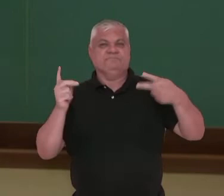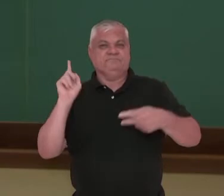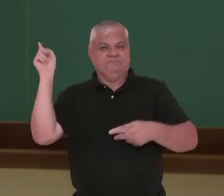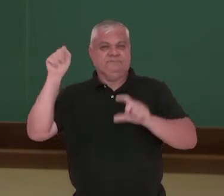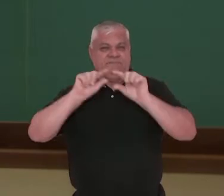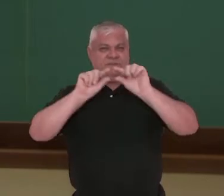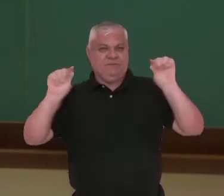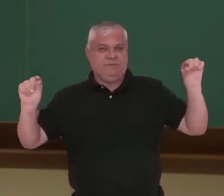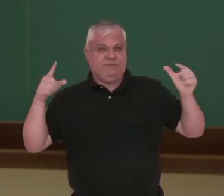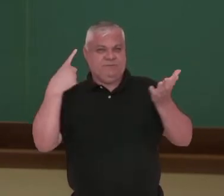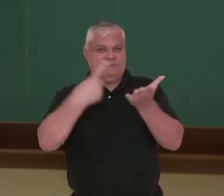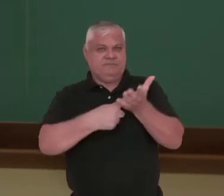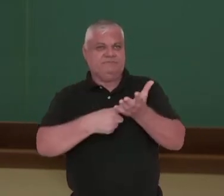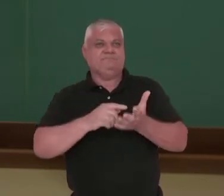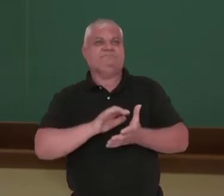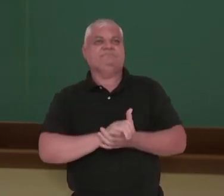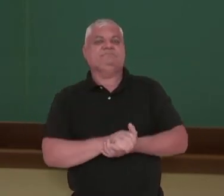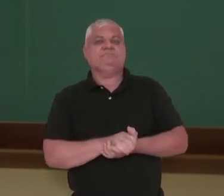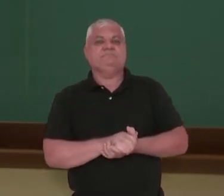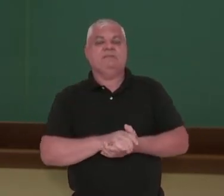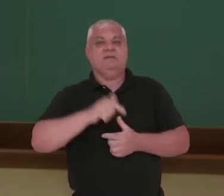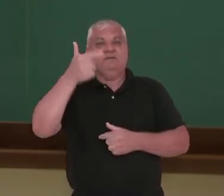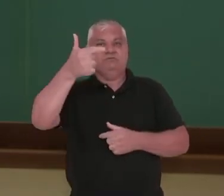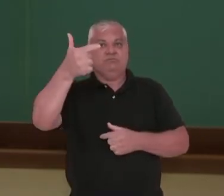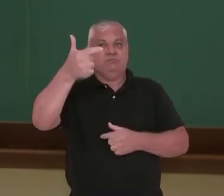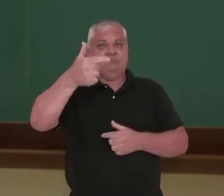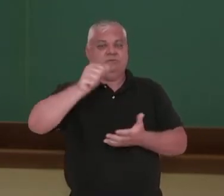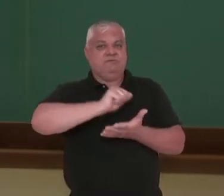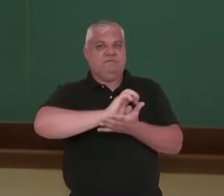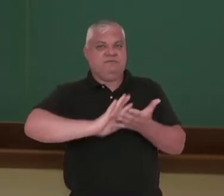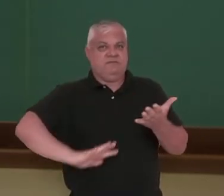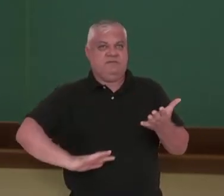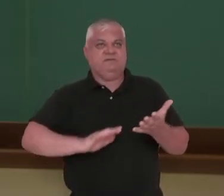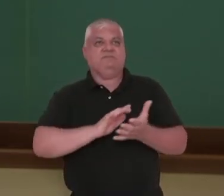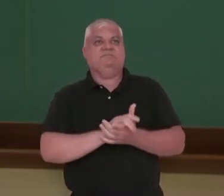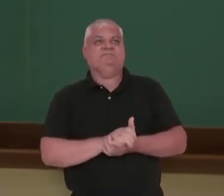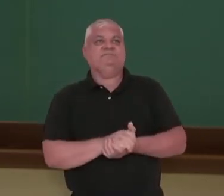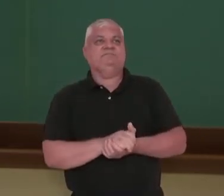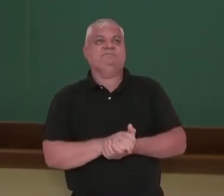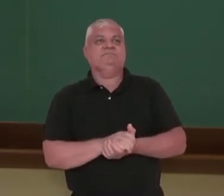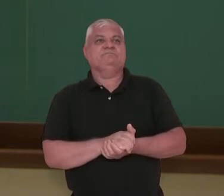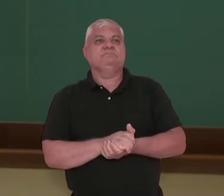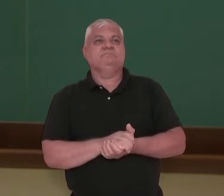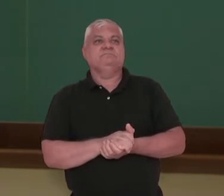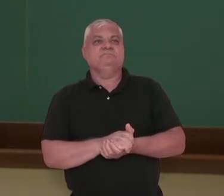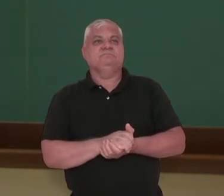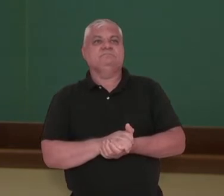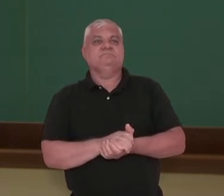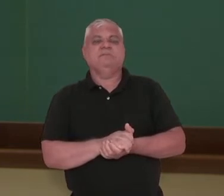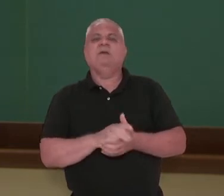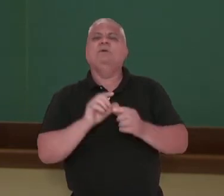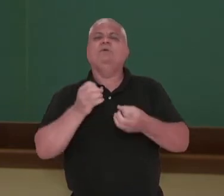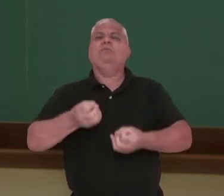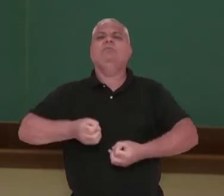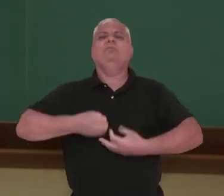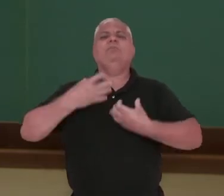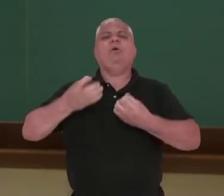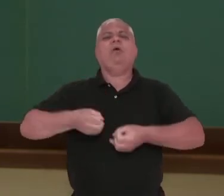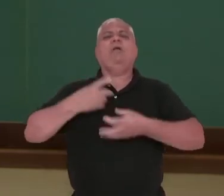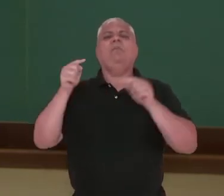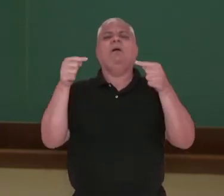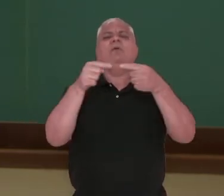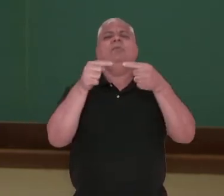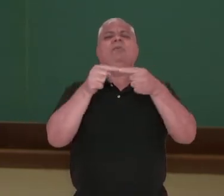www.revistabula.com. Combinado? Atividade 2, olha que bacana. aqui cabe e aqui não cabe no